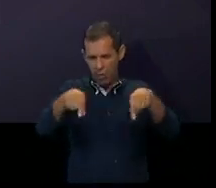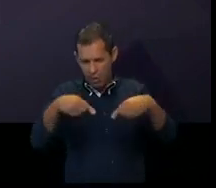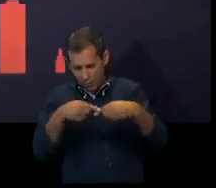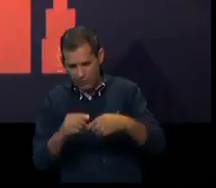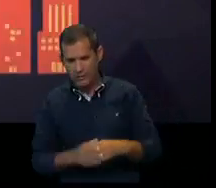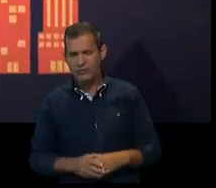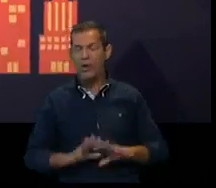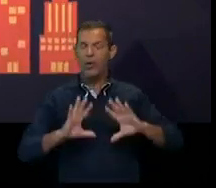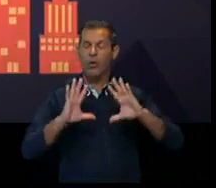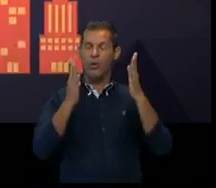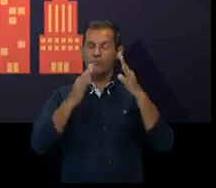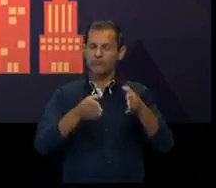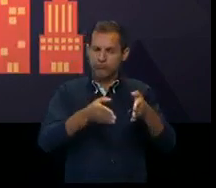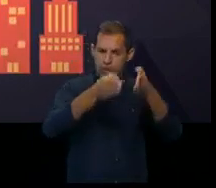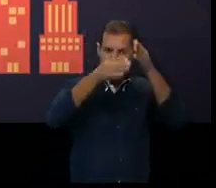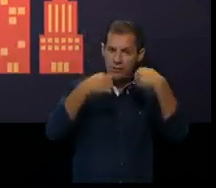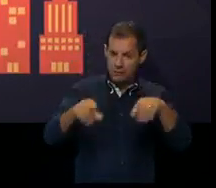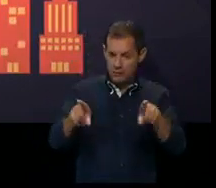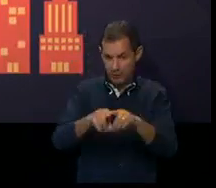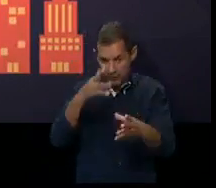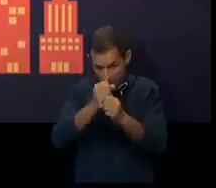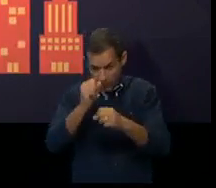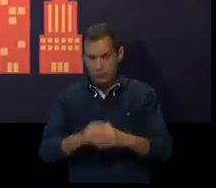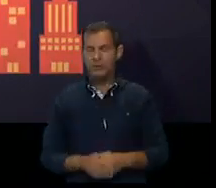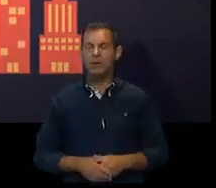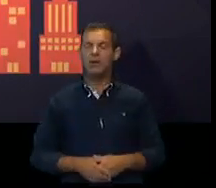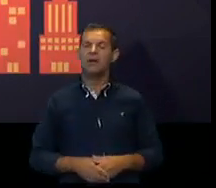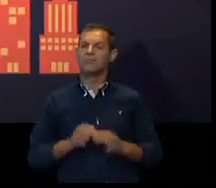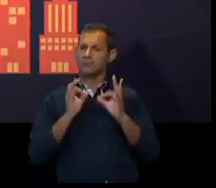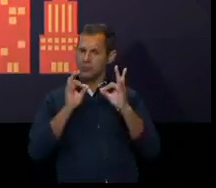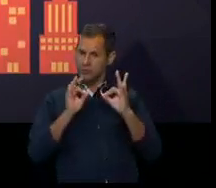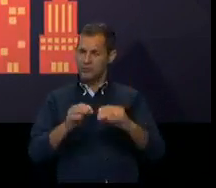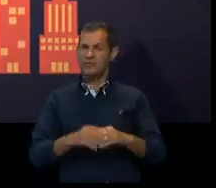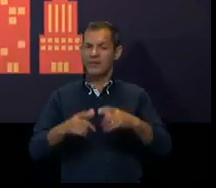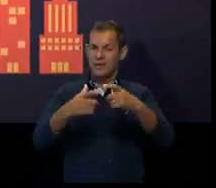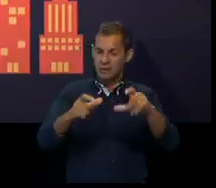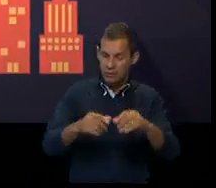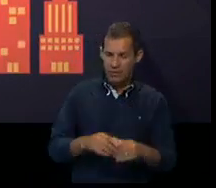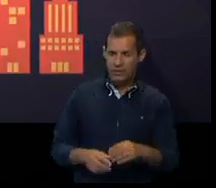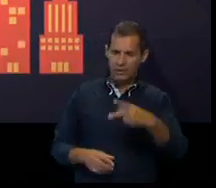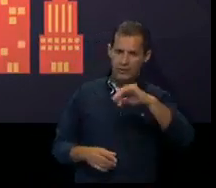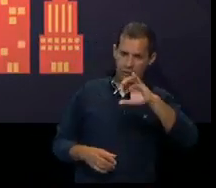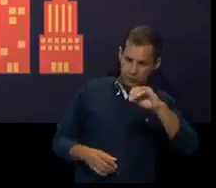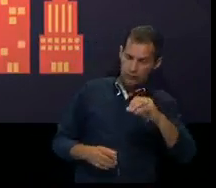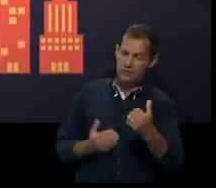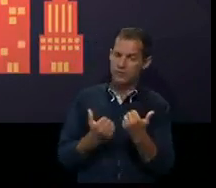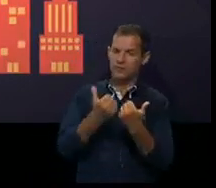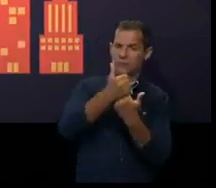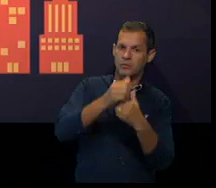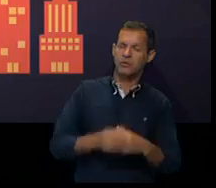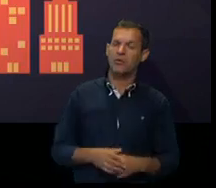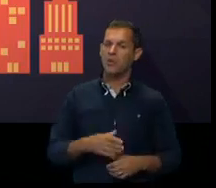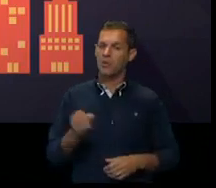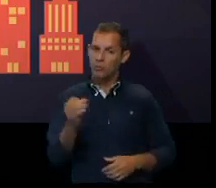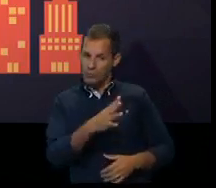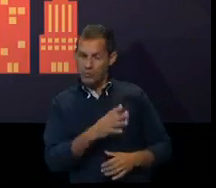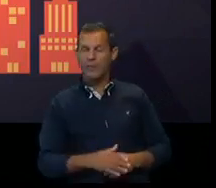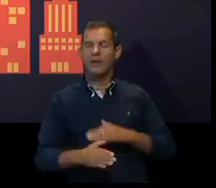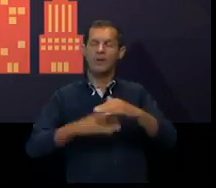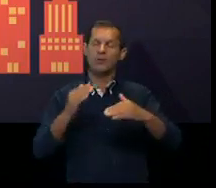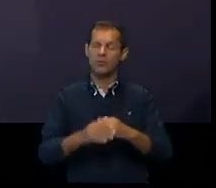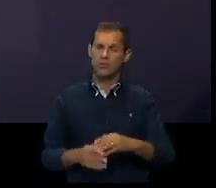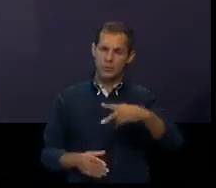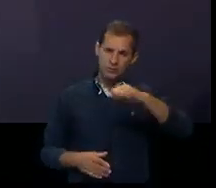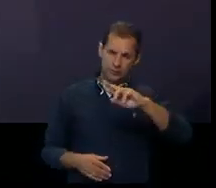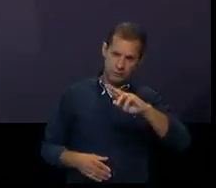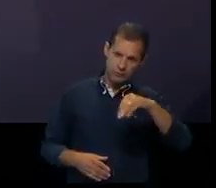de um edifício, de maneira que precisamos calcular com precisão a área do piso que iria ser substituído por um novo, todo de